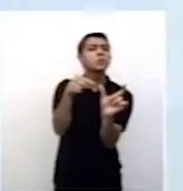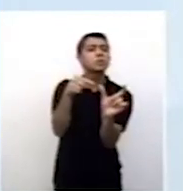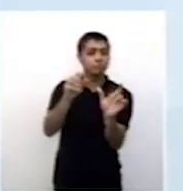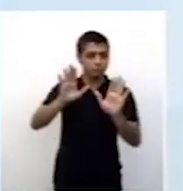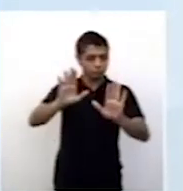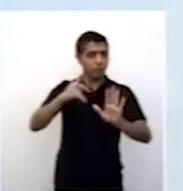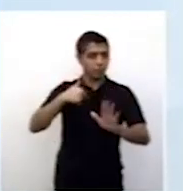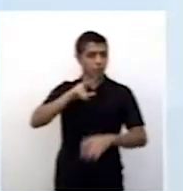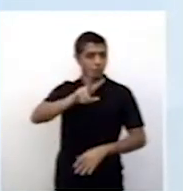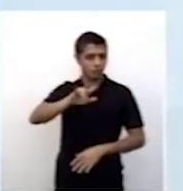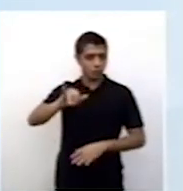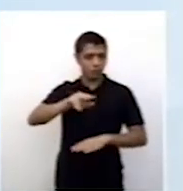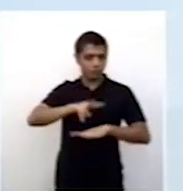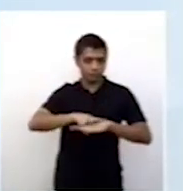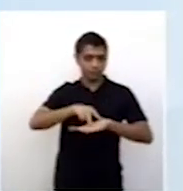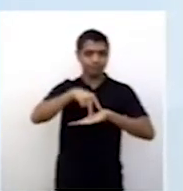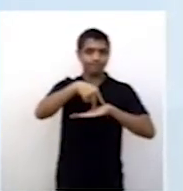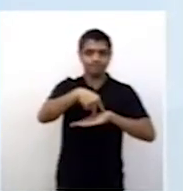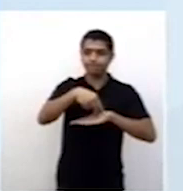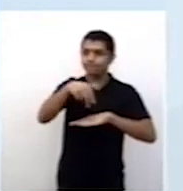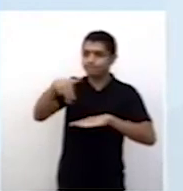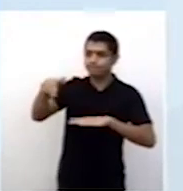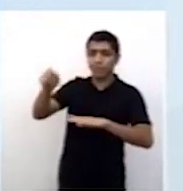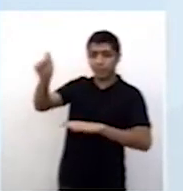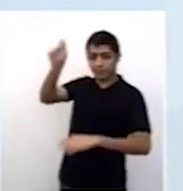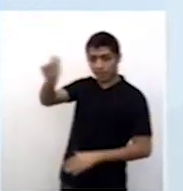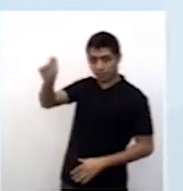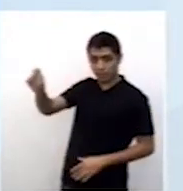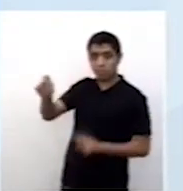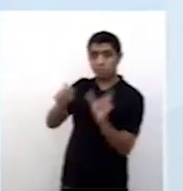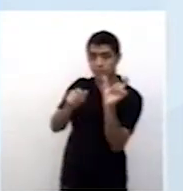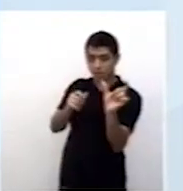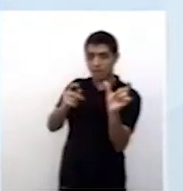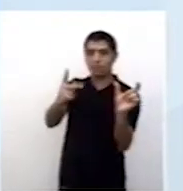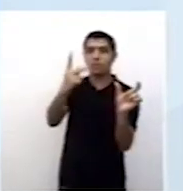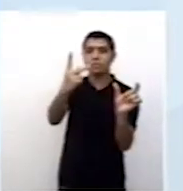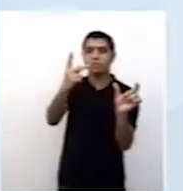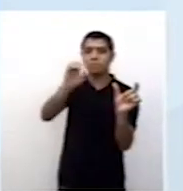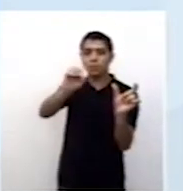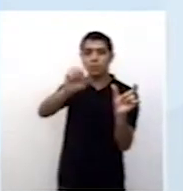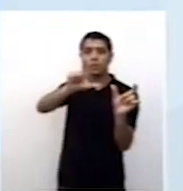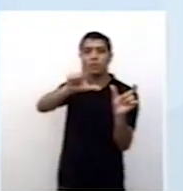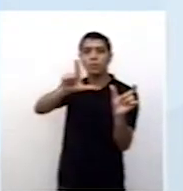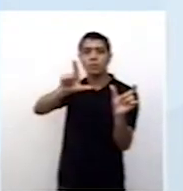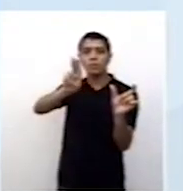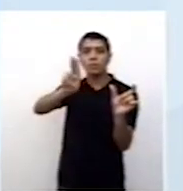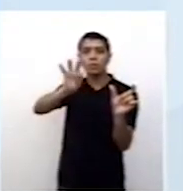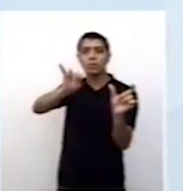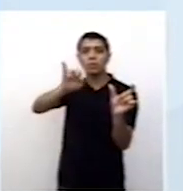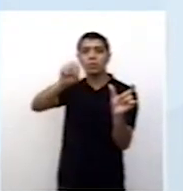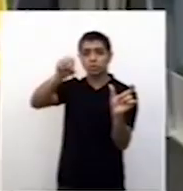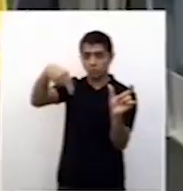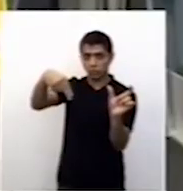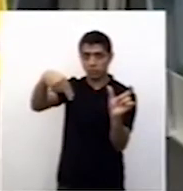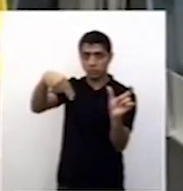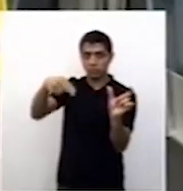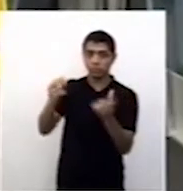escrever a palavra pollution. Ó, tá aqui na lousa já para facilitar.